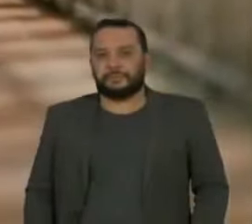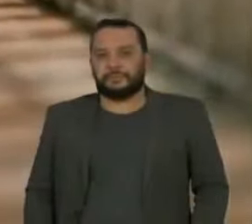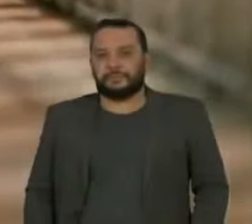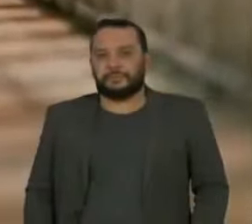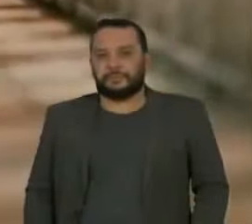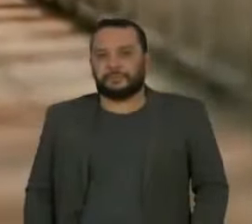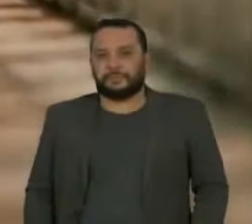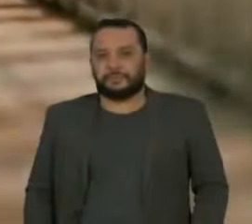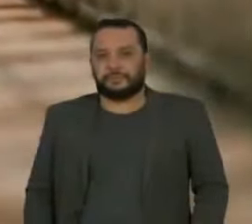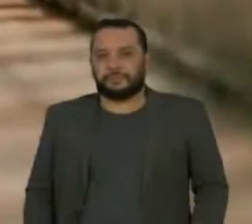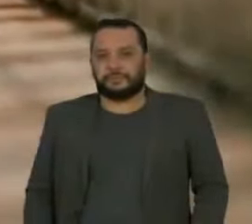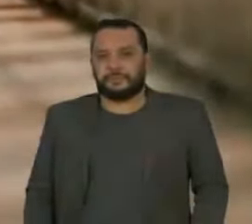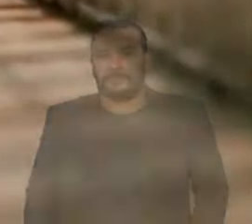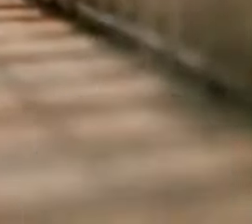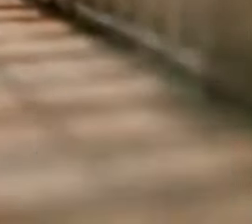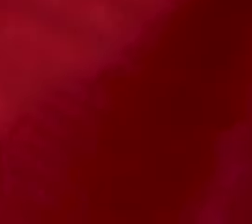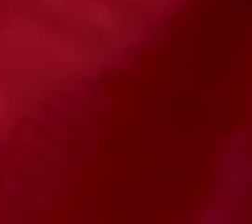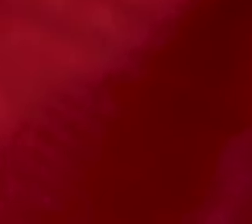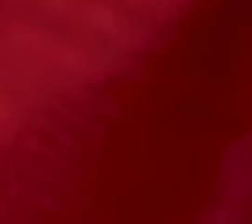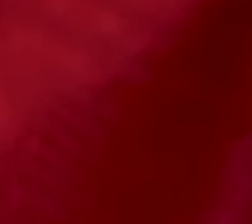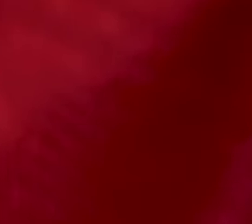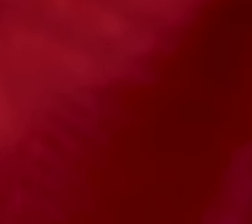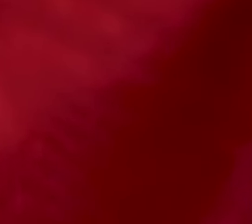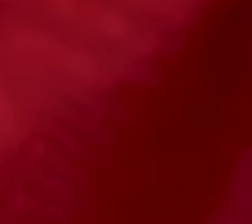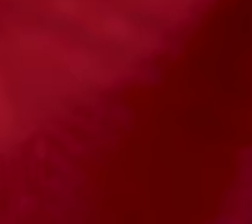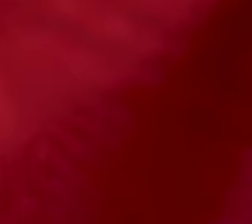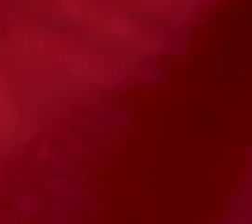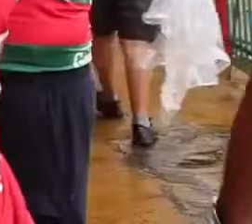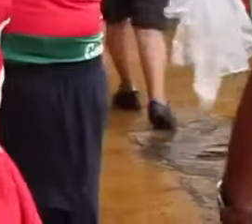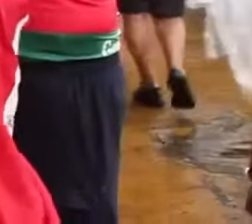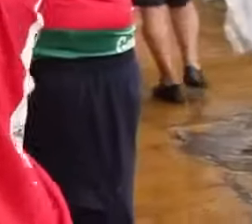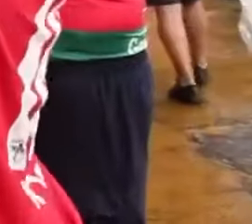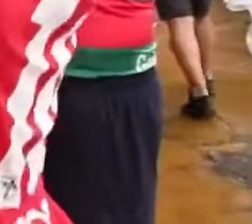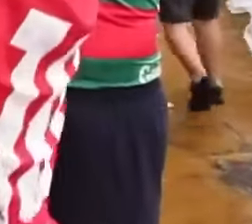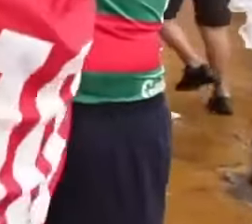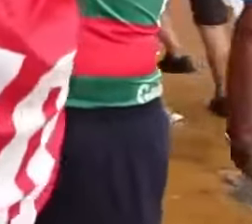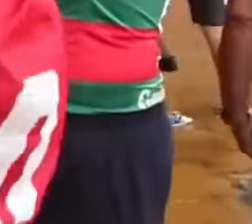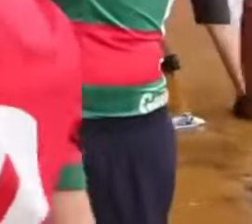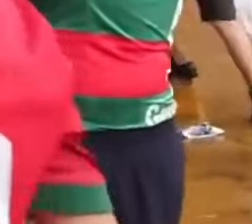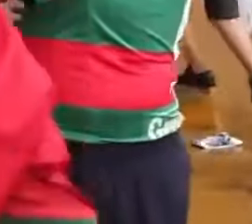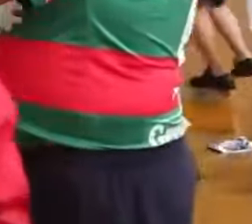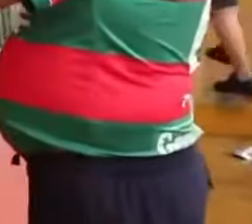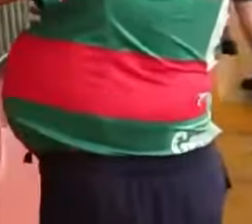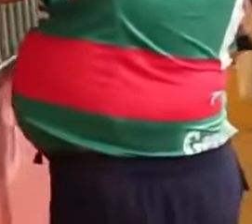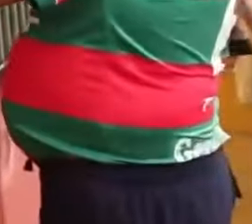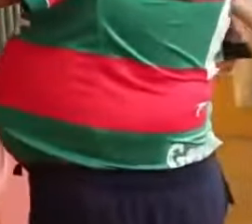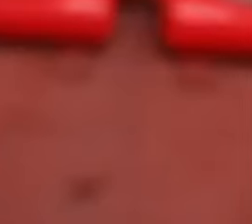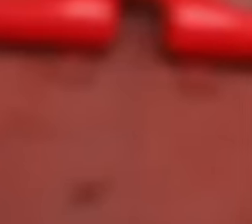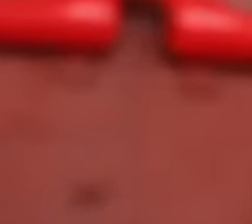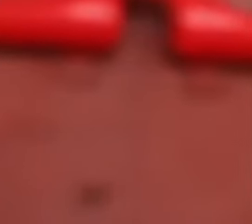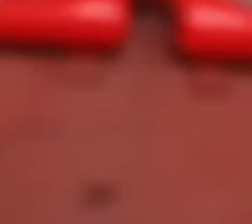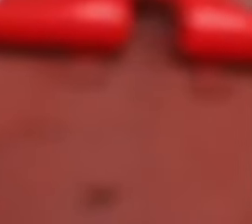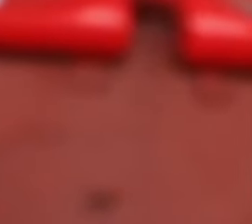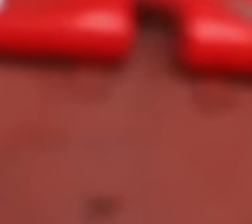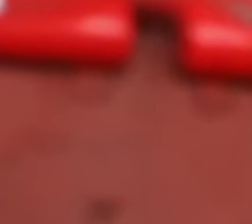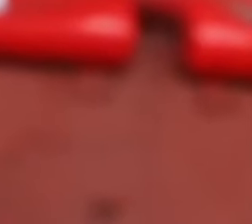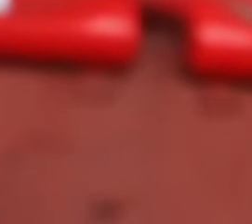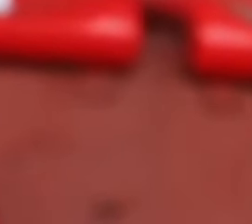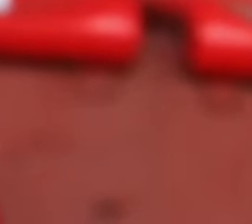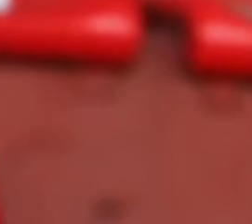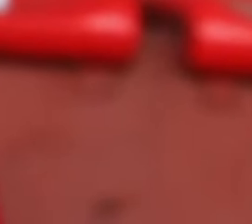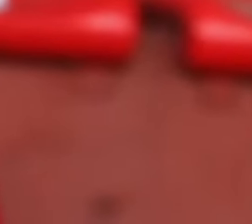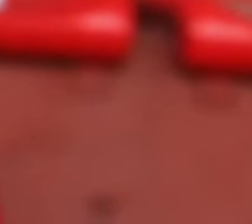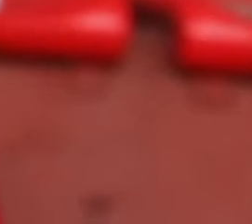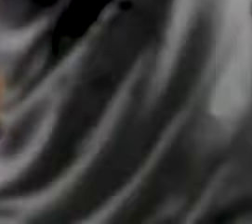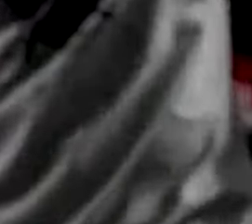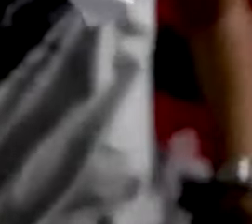Onde vibrar os nossos corações, na tua glória, toda a certeza que tu